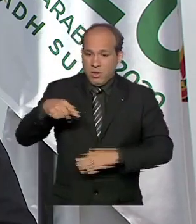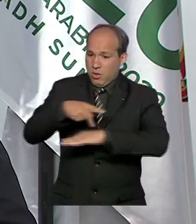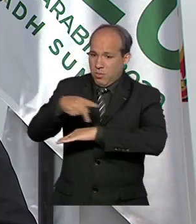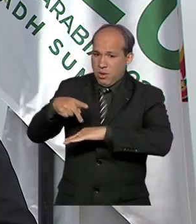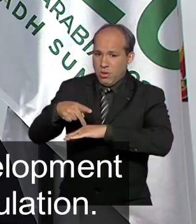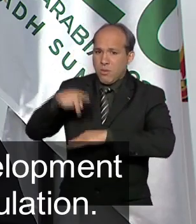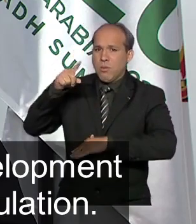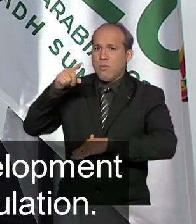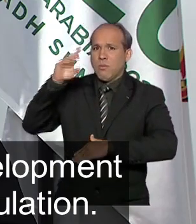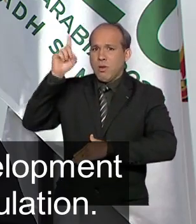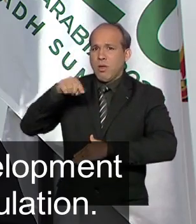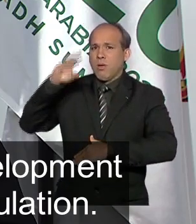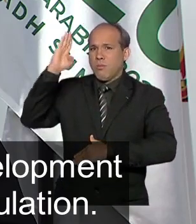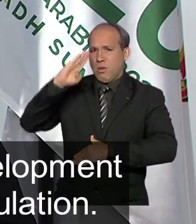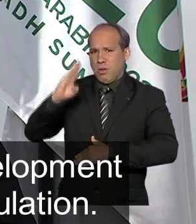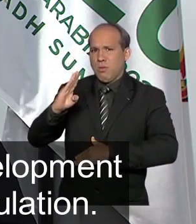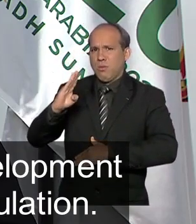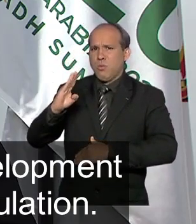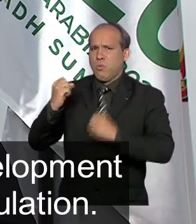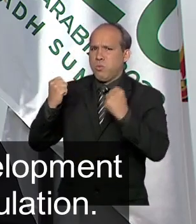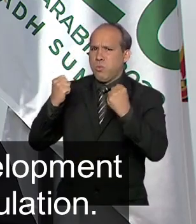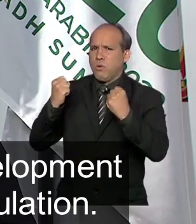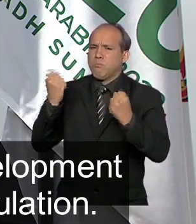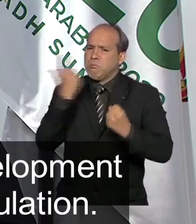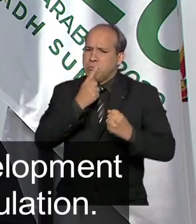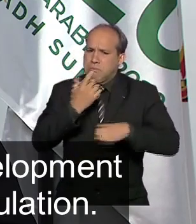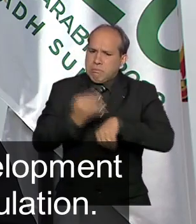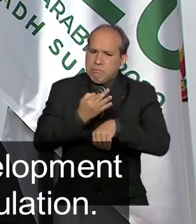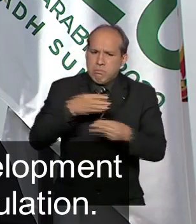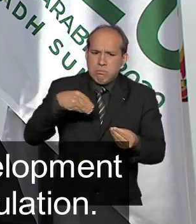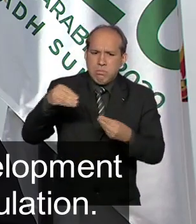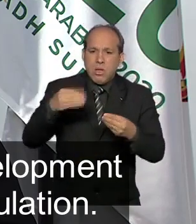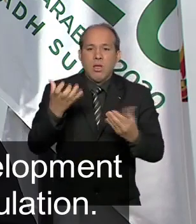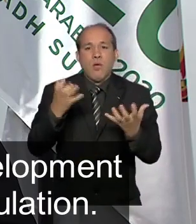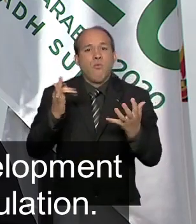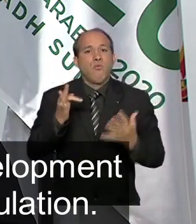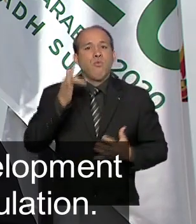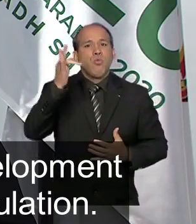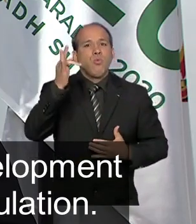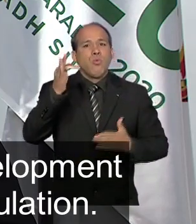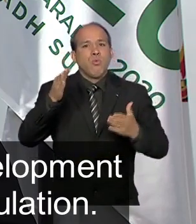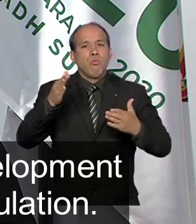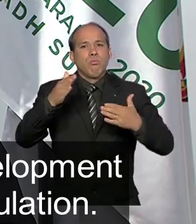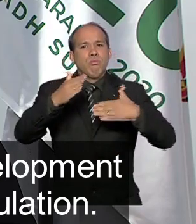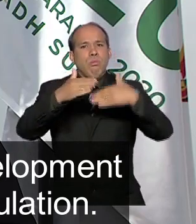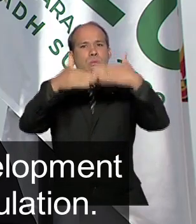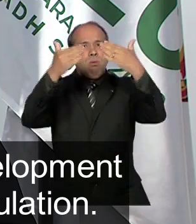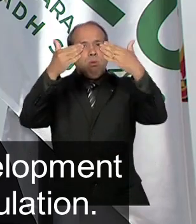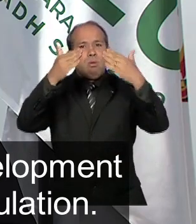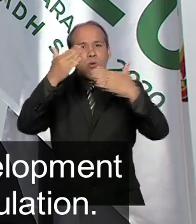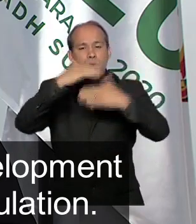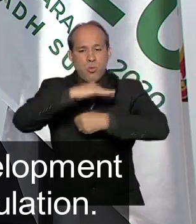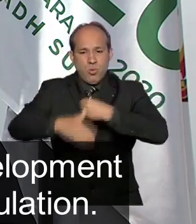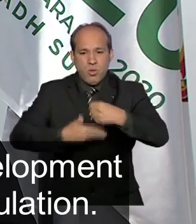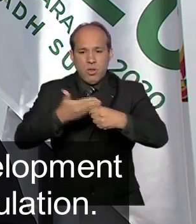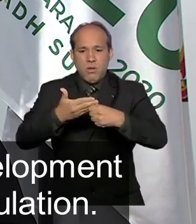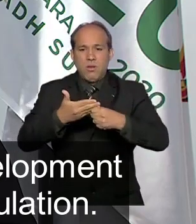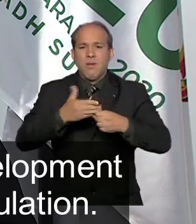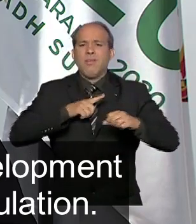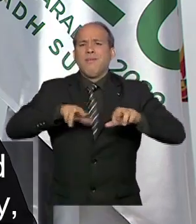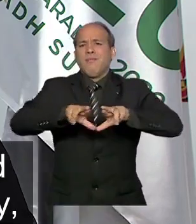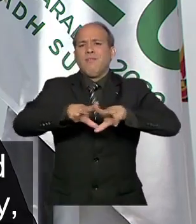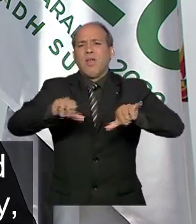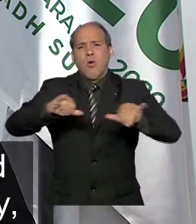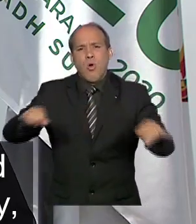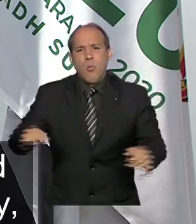resiliente queremos um futuro de desenvolvimento sustentável e repleto de oportunidades para a nossa